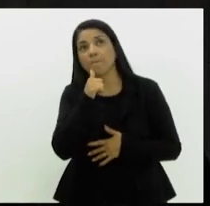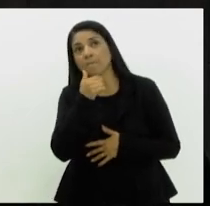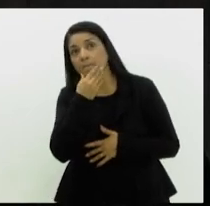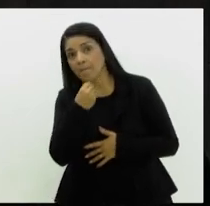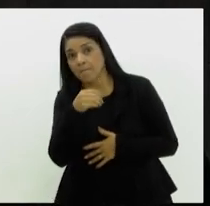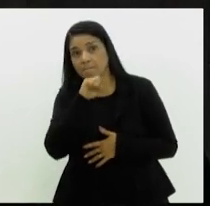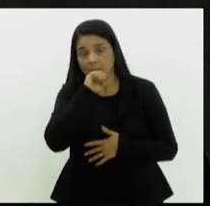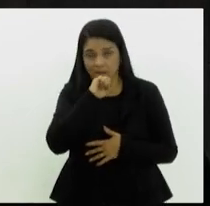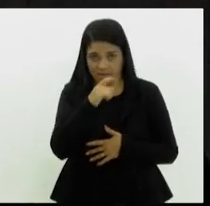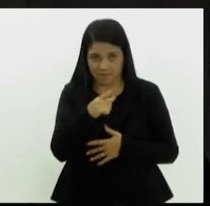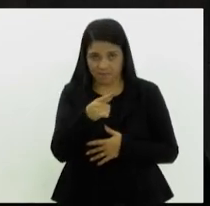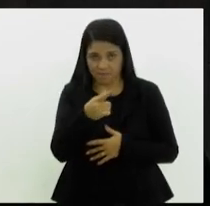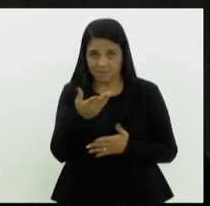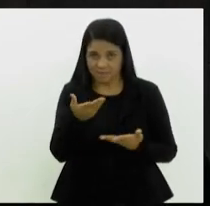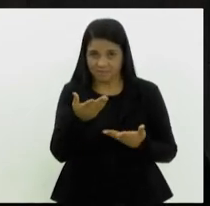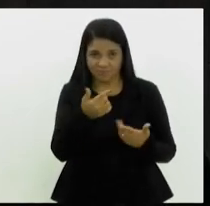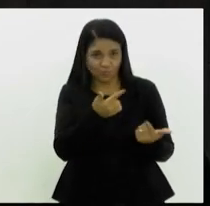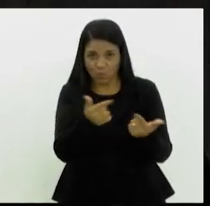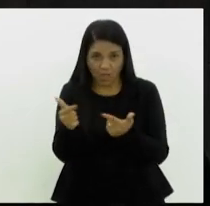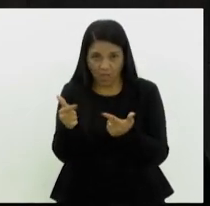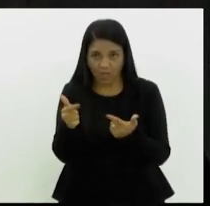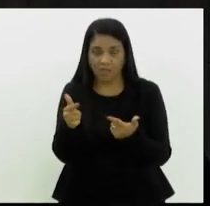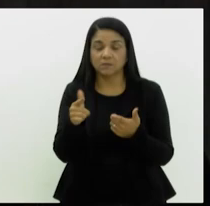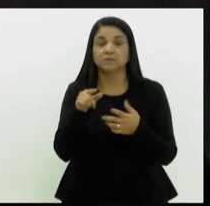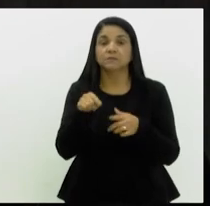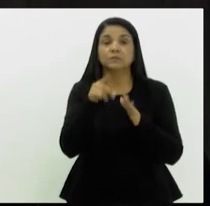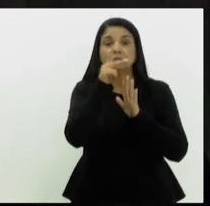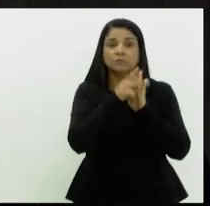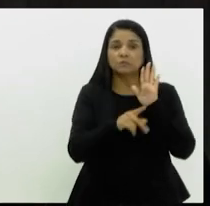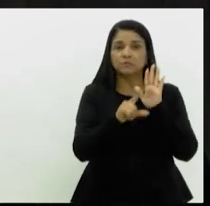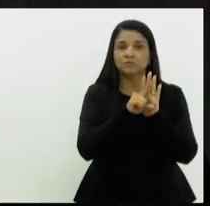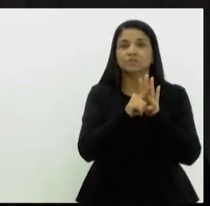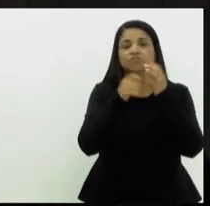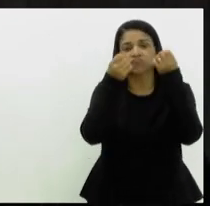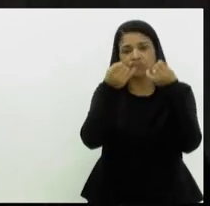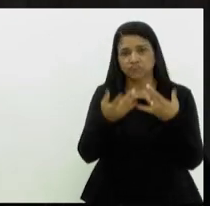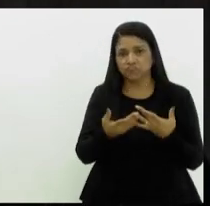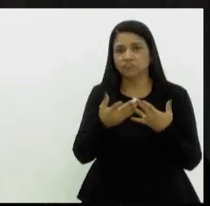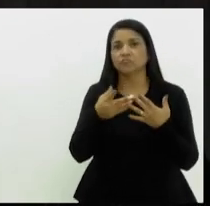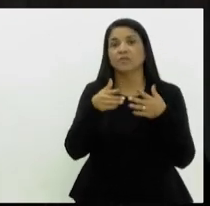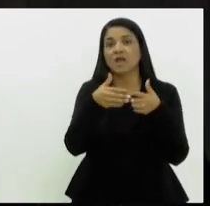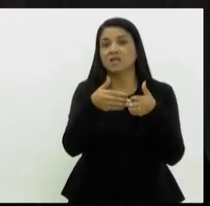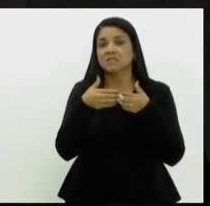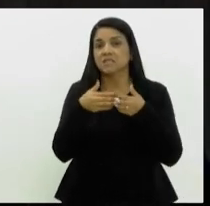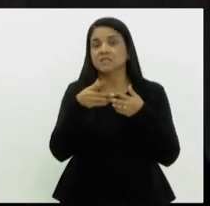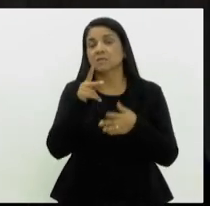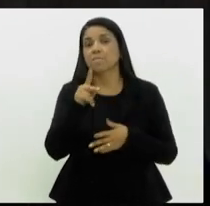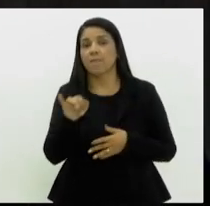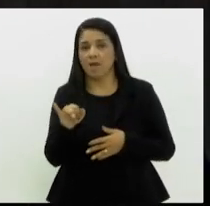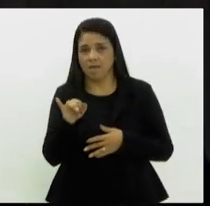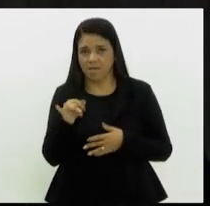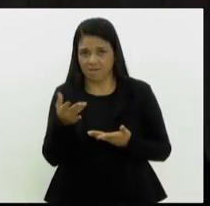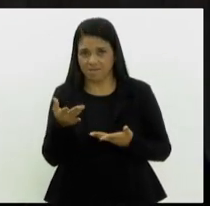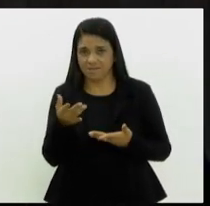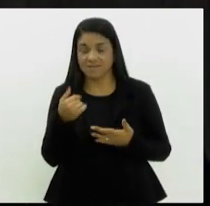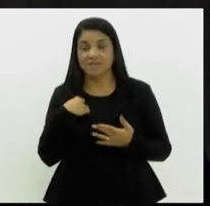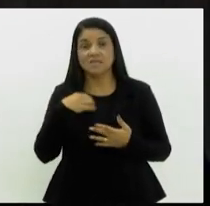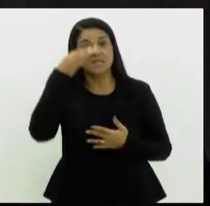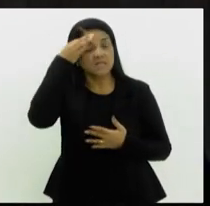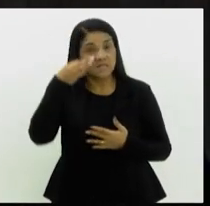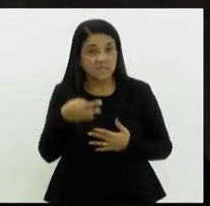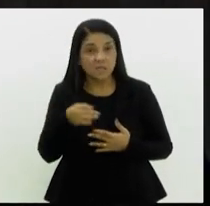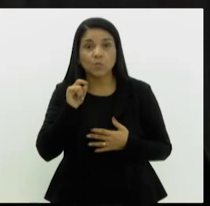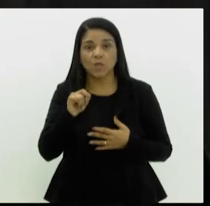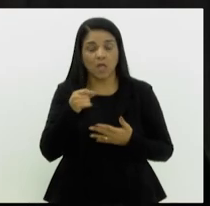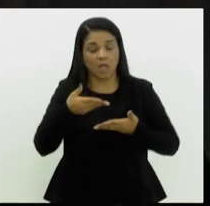o nosso projeto também fala da licença paternidade. Ou seja, estamos compreendendo que o nascimento